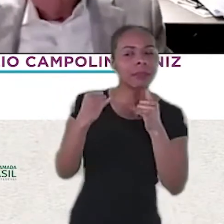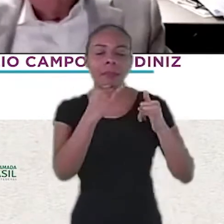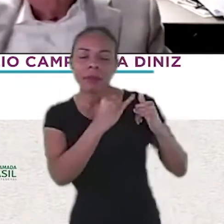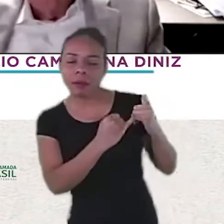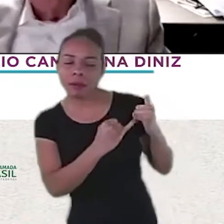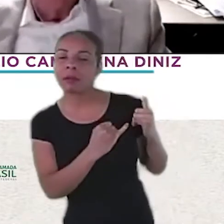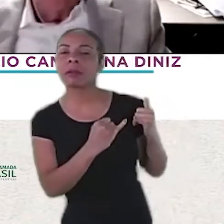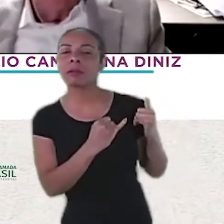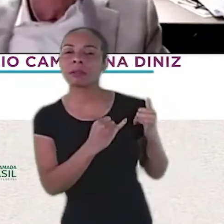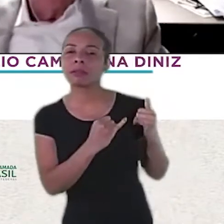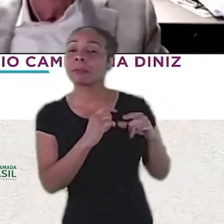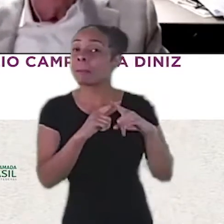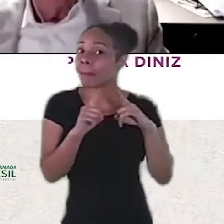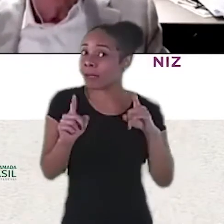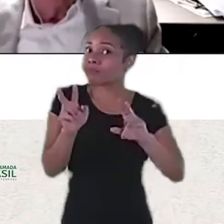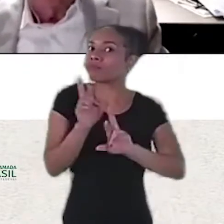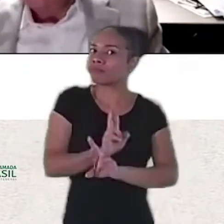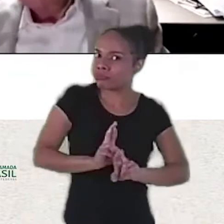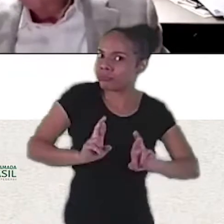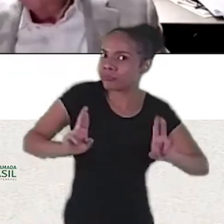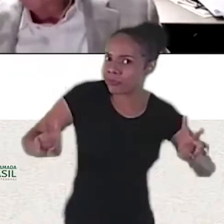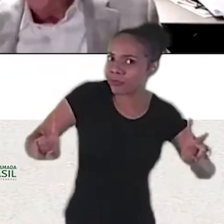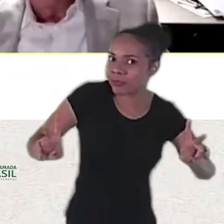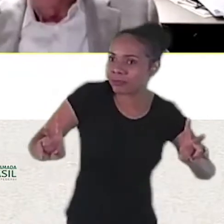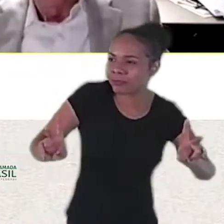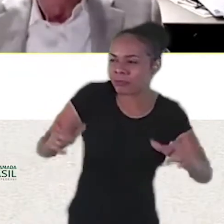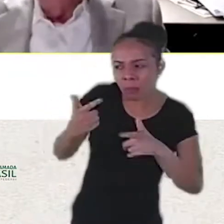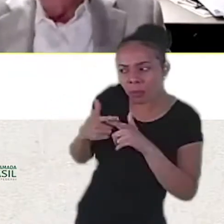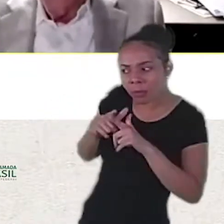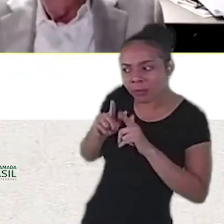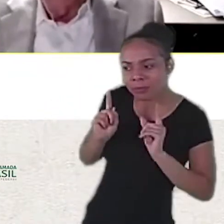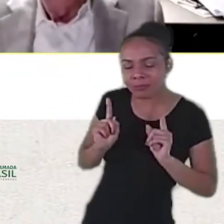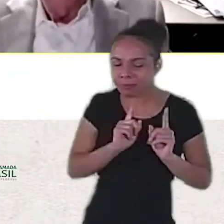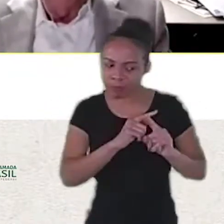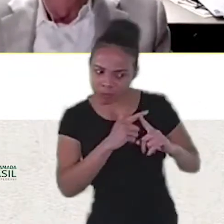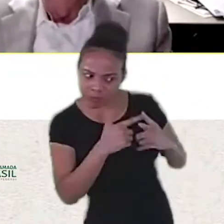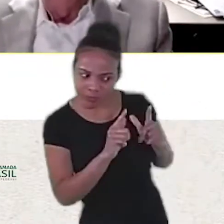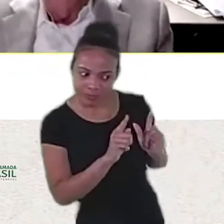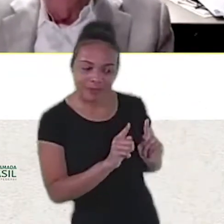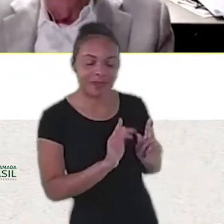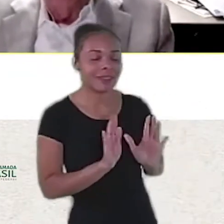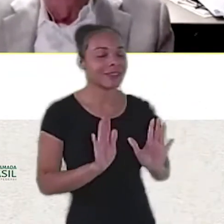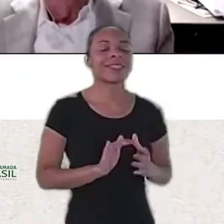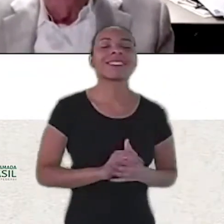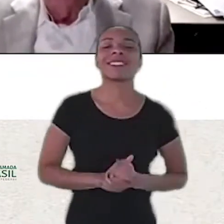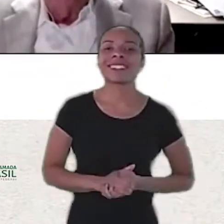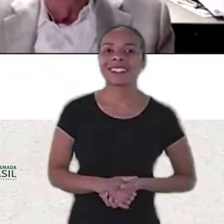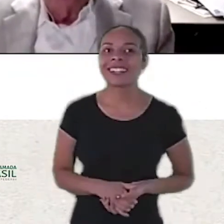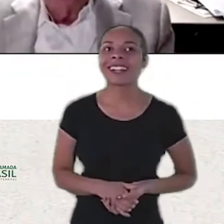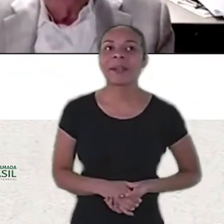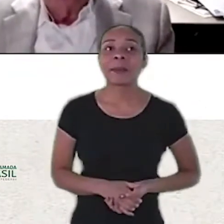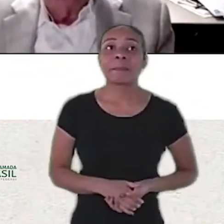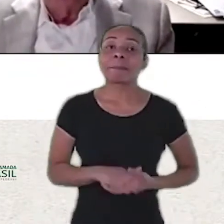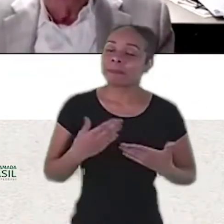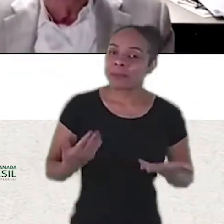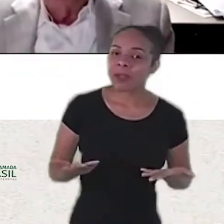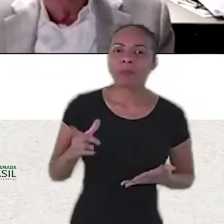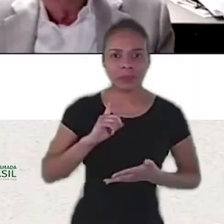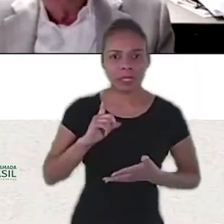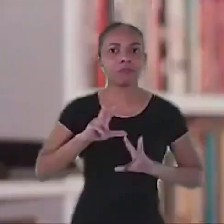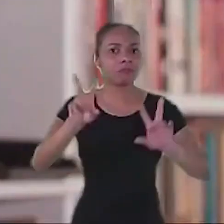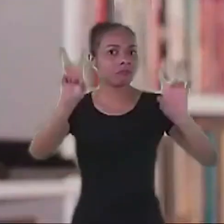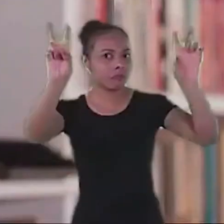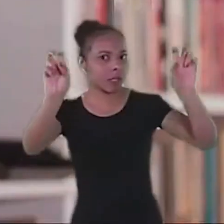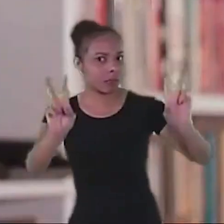né? Um probleminha aí, Campolina? Não, tudo bem. Temos assuntos similares e ao